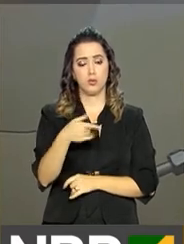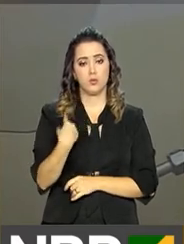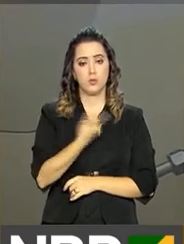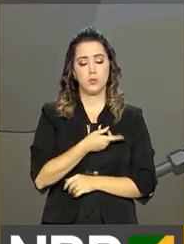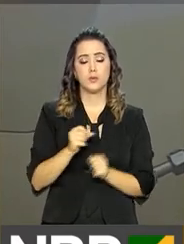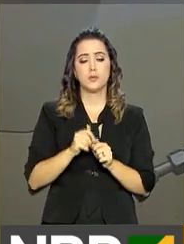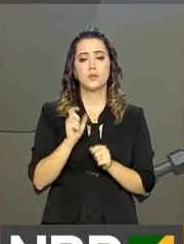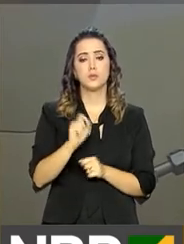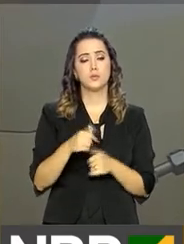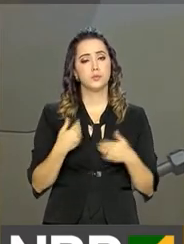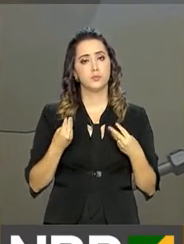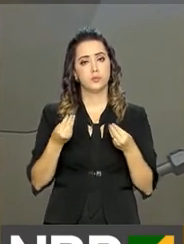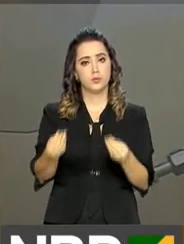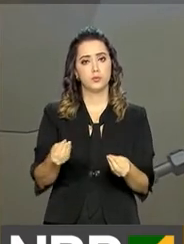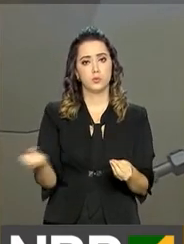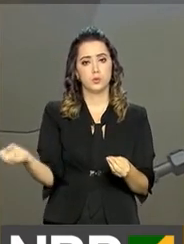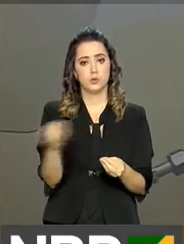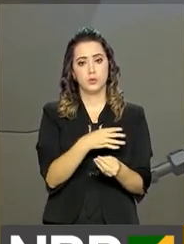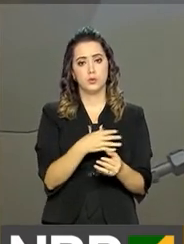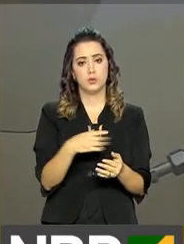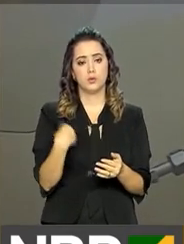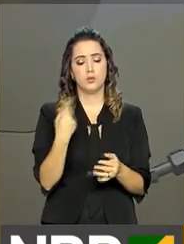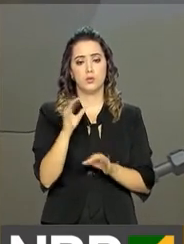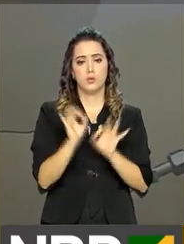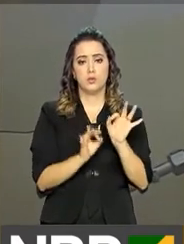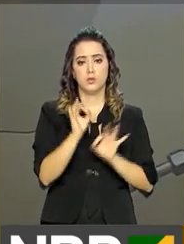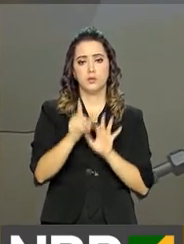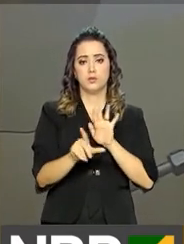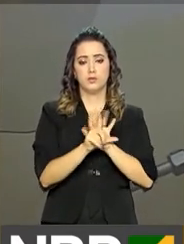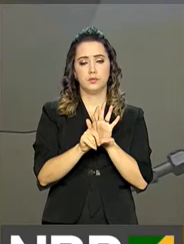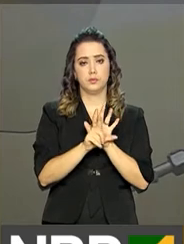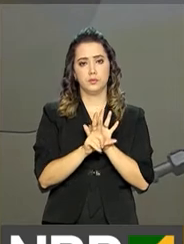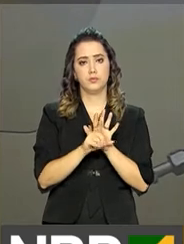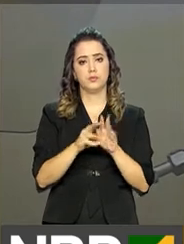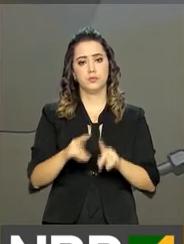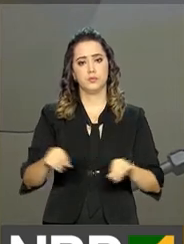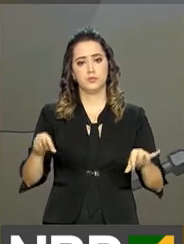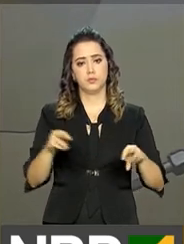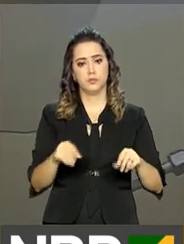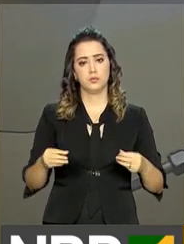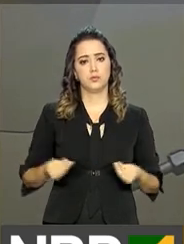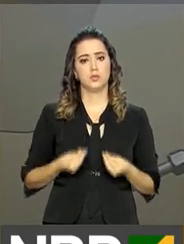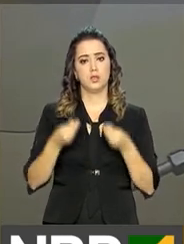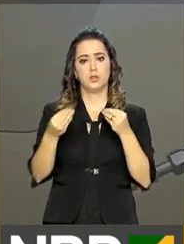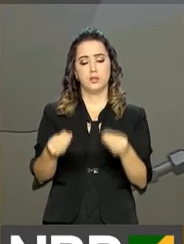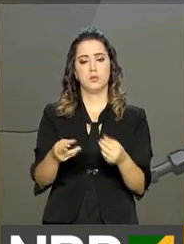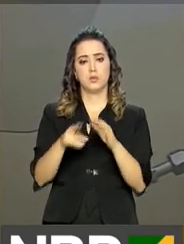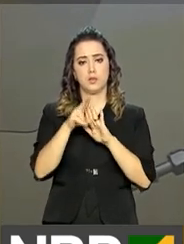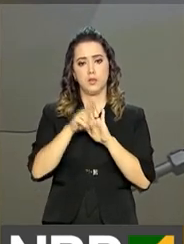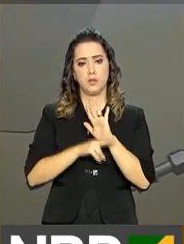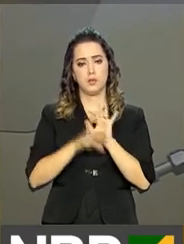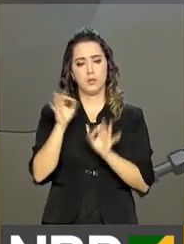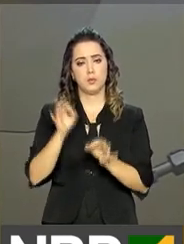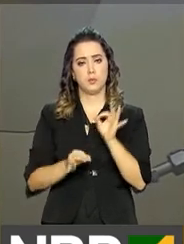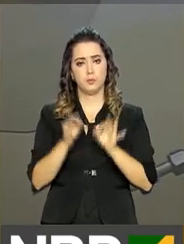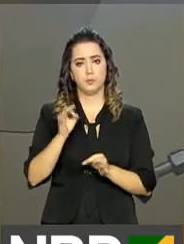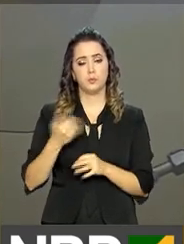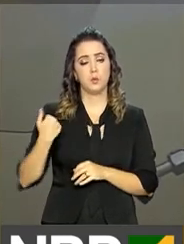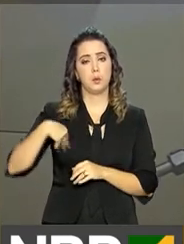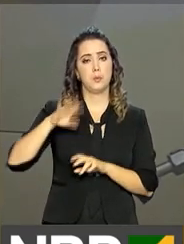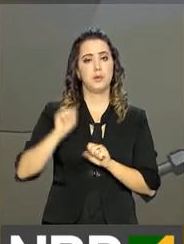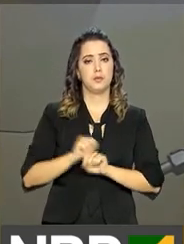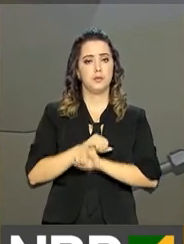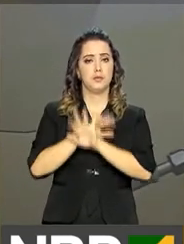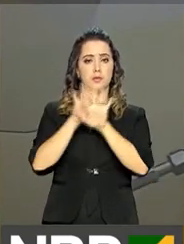nós fizemos. Nós modernizamos nossa legislação fundiária, asseguramos regras mais justas, mais